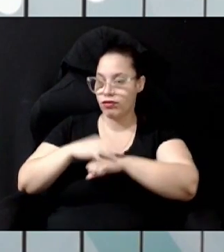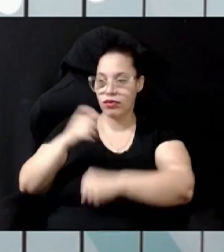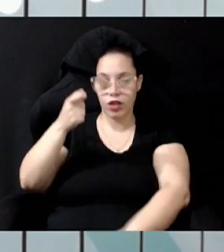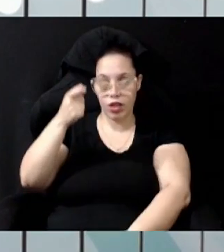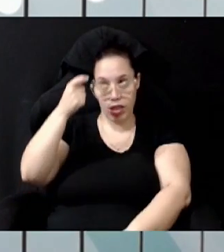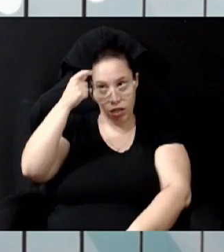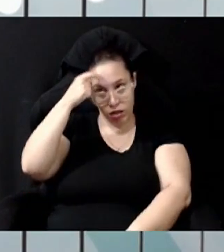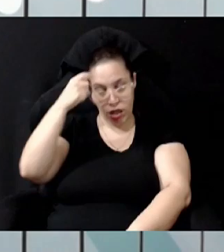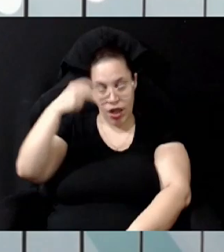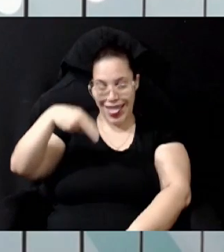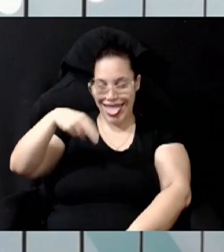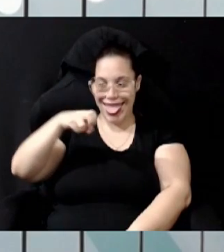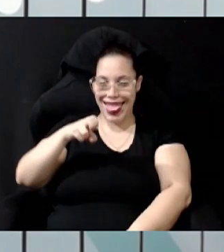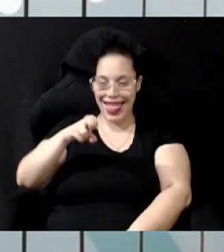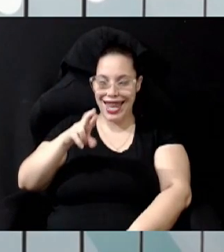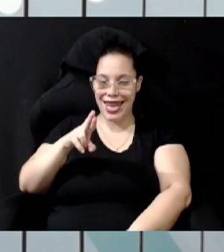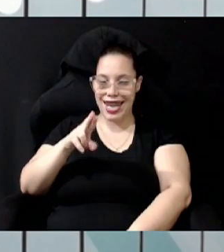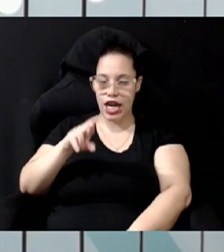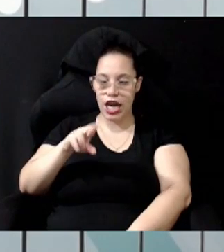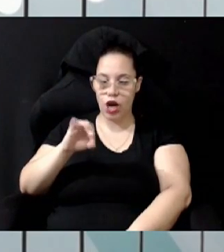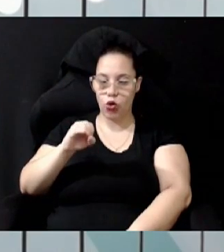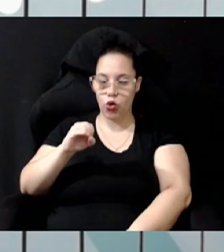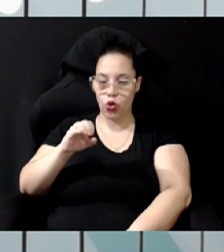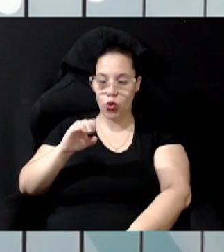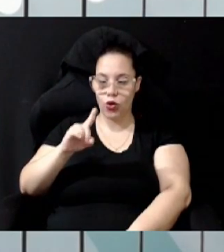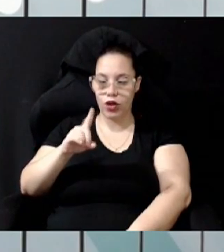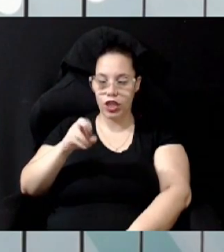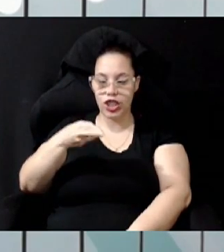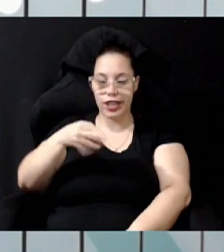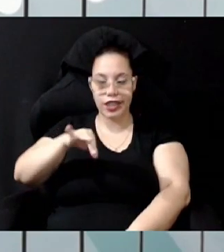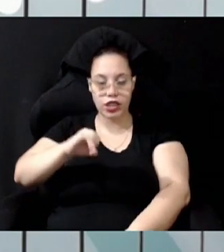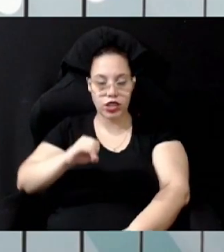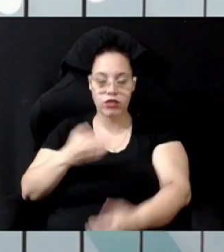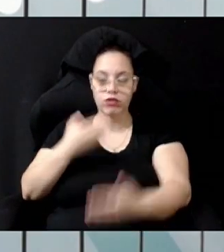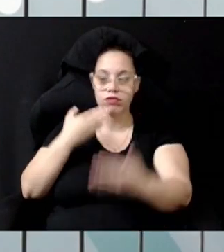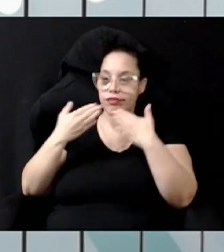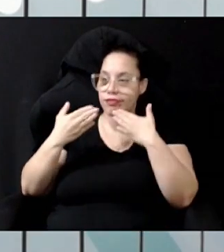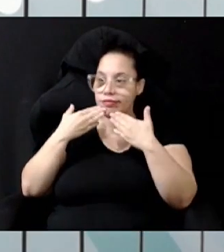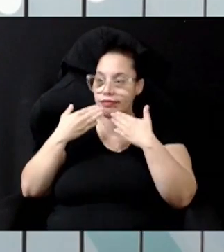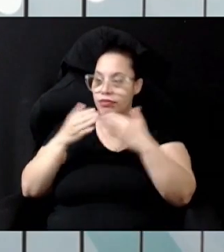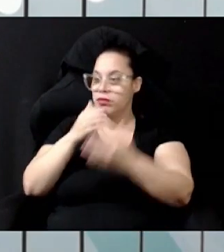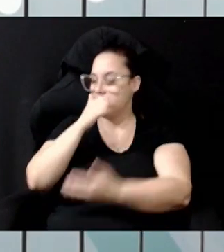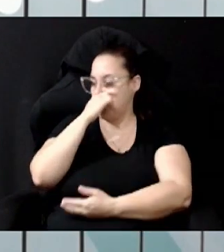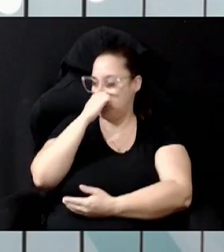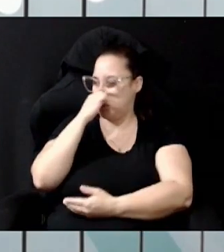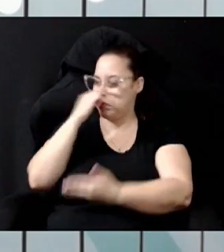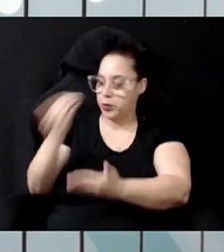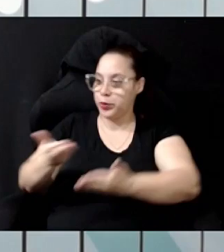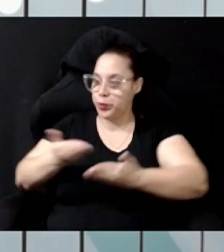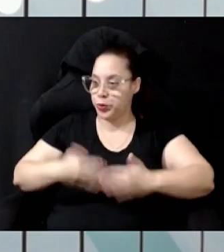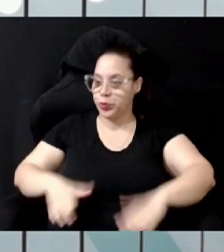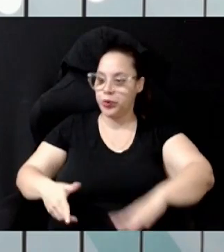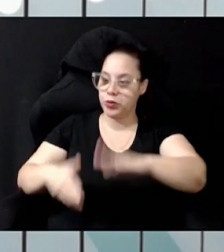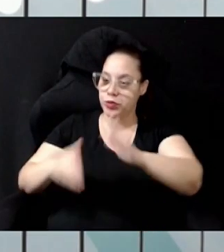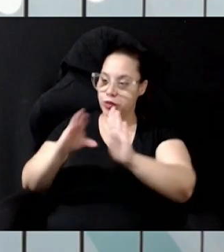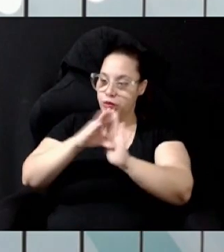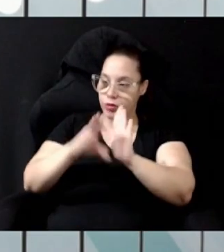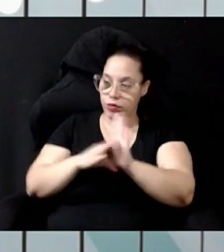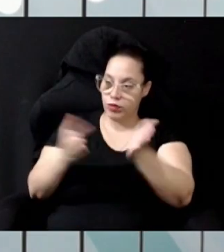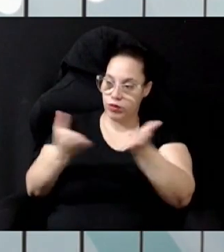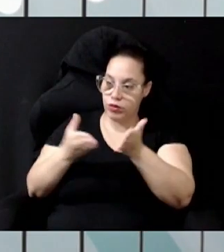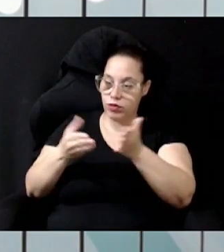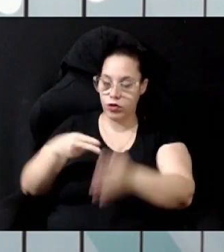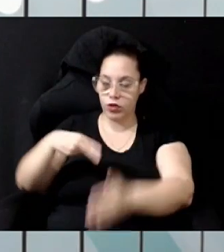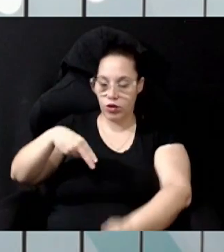neurodegenerativa mais comum no mundo. E para falar sobre esse assunto, o convidado do programa de hoje é o